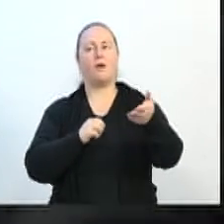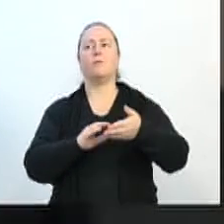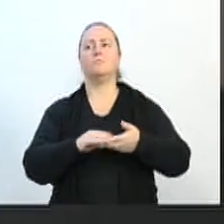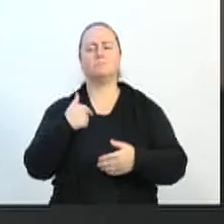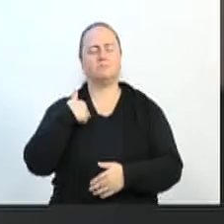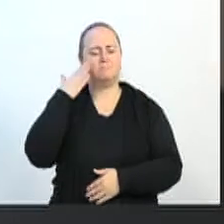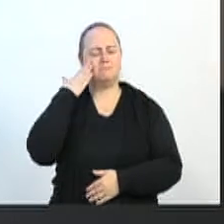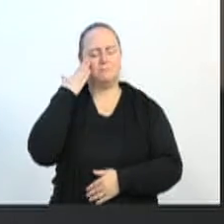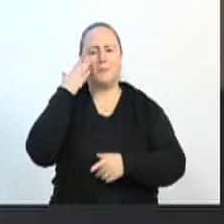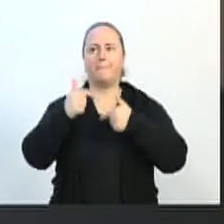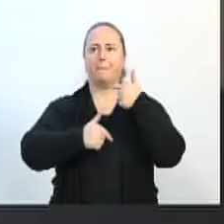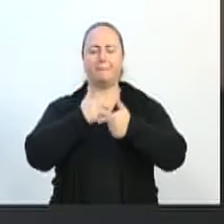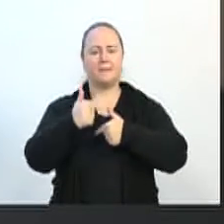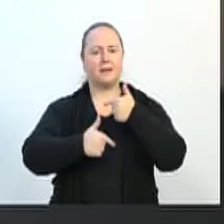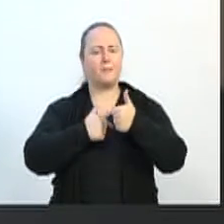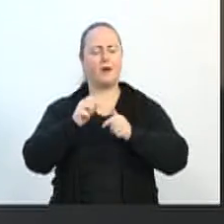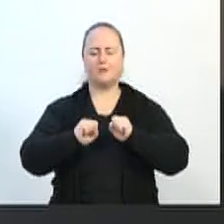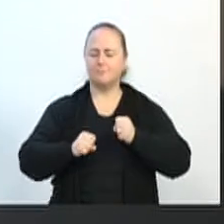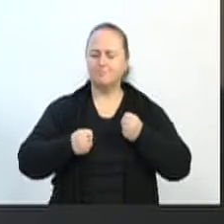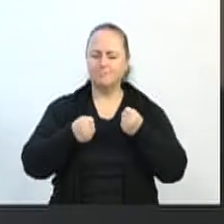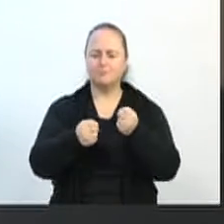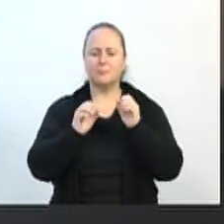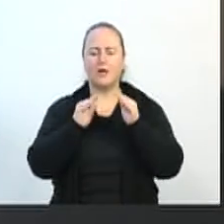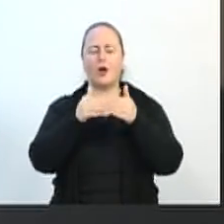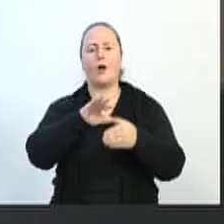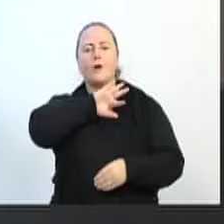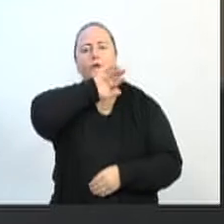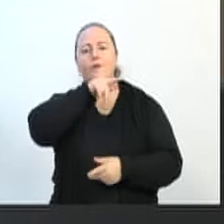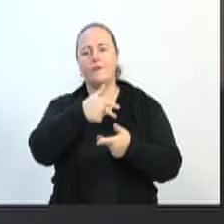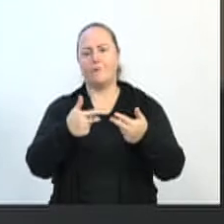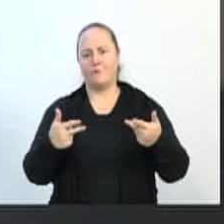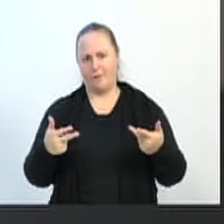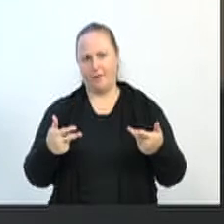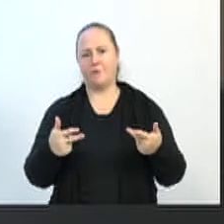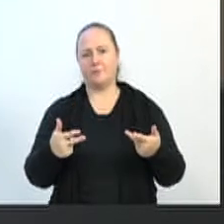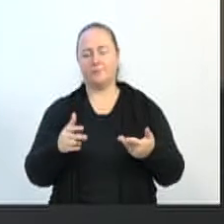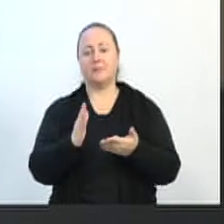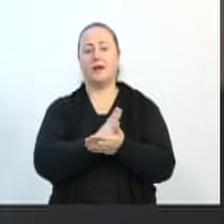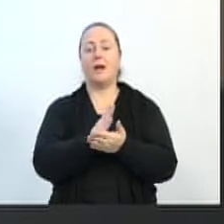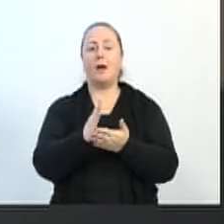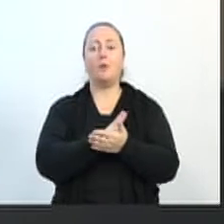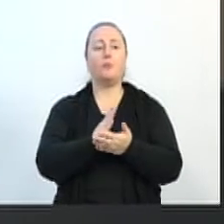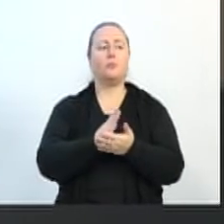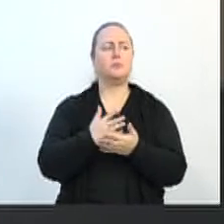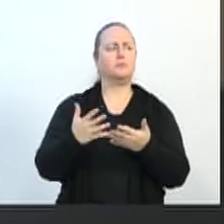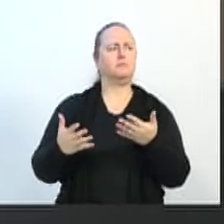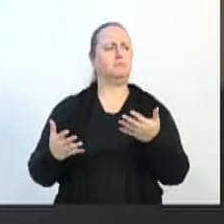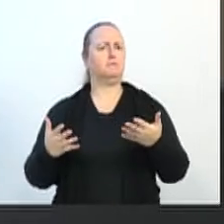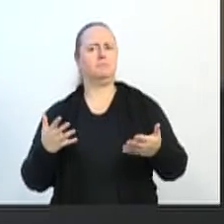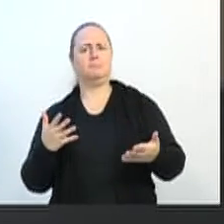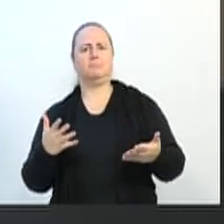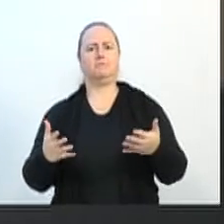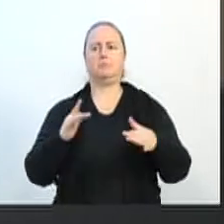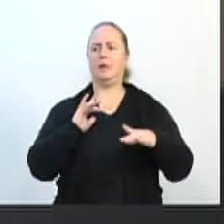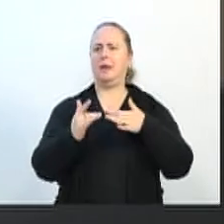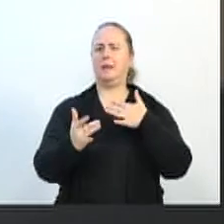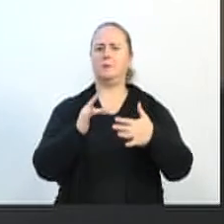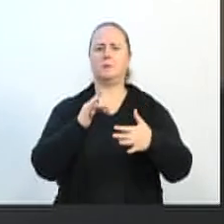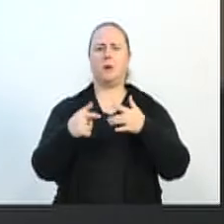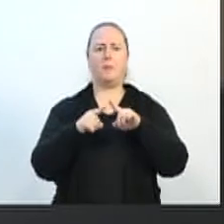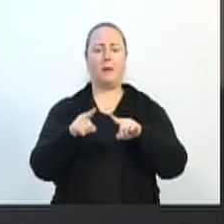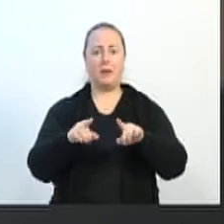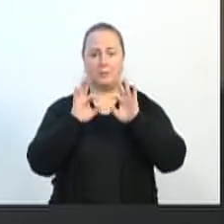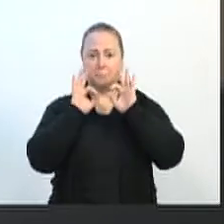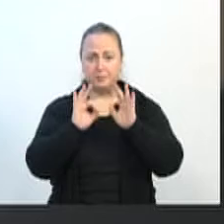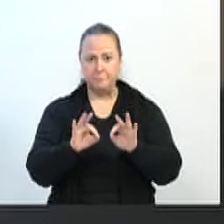que a senhora vem desempenhando na causa animal, diferente de alguns que recentemente fazem muito barulho na rede social, mas de